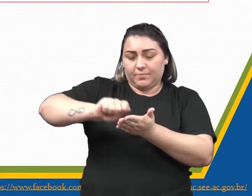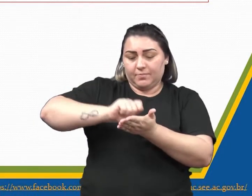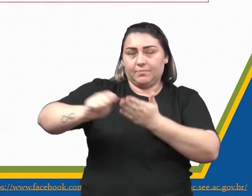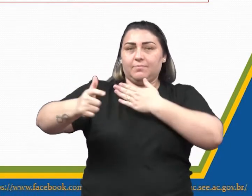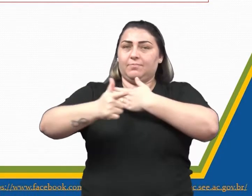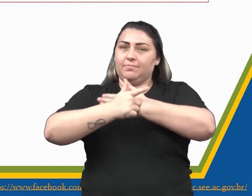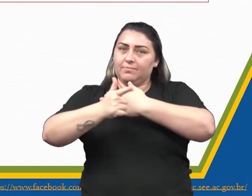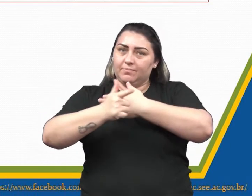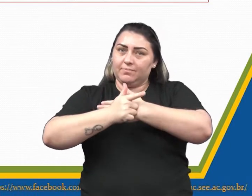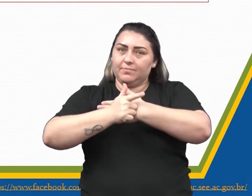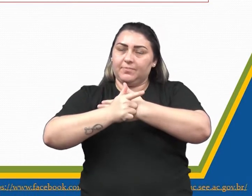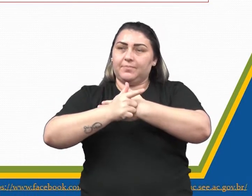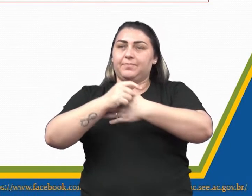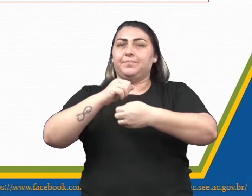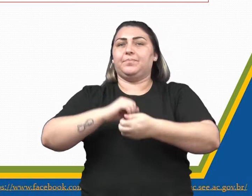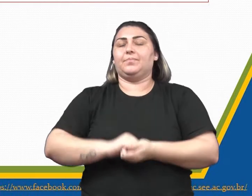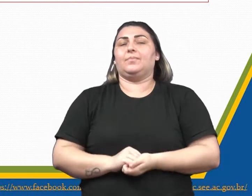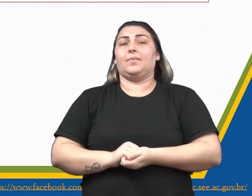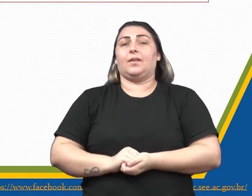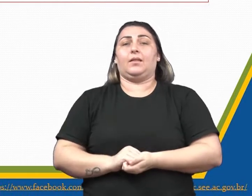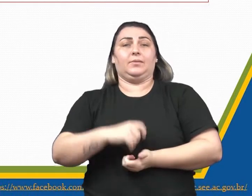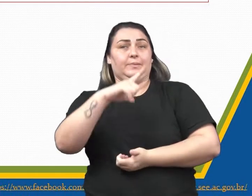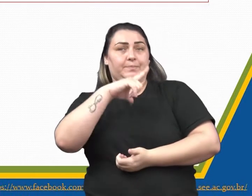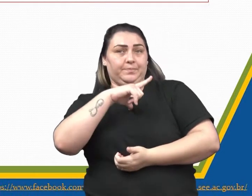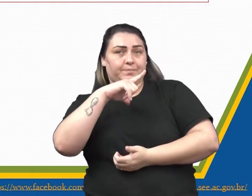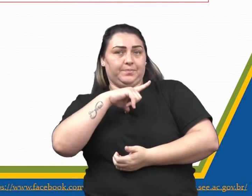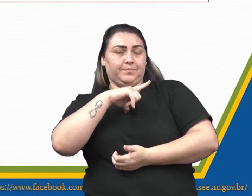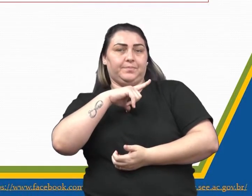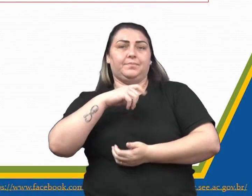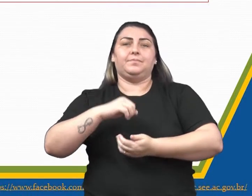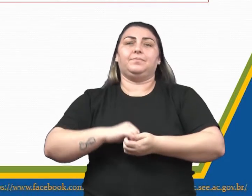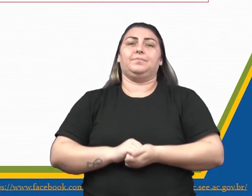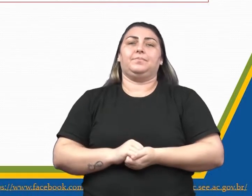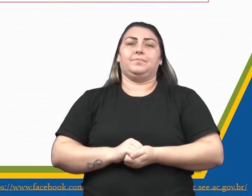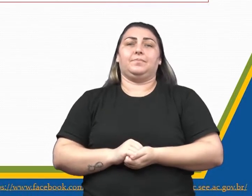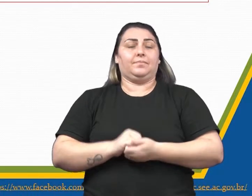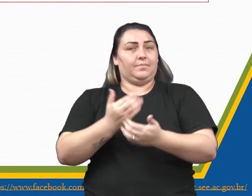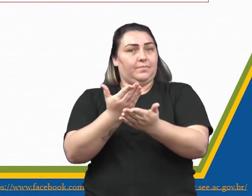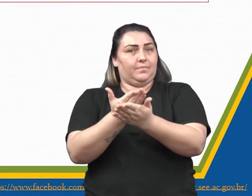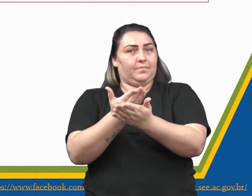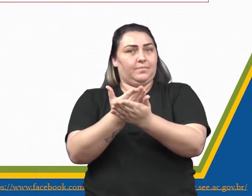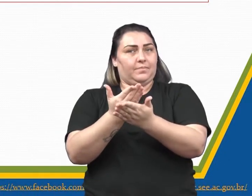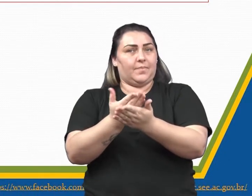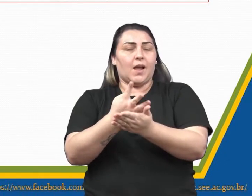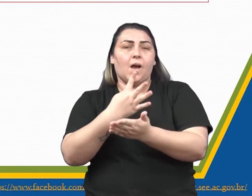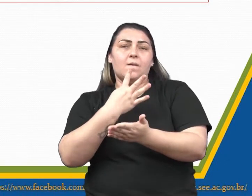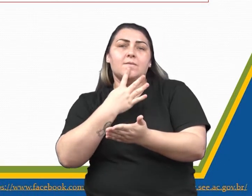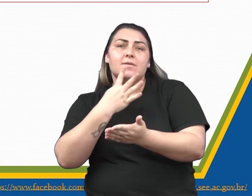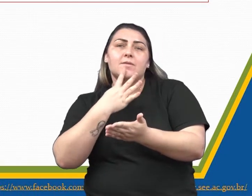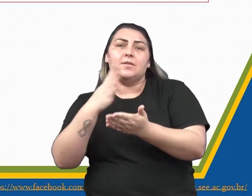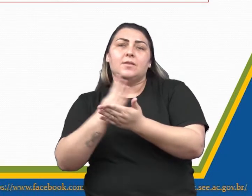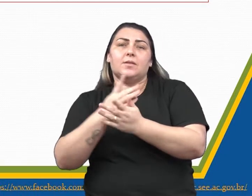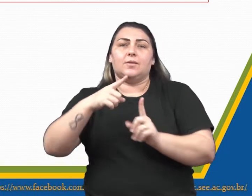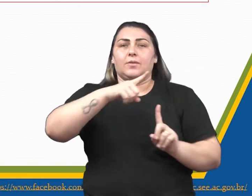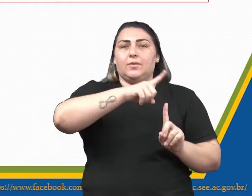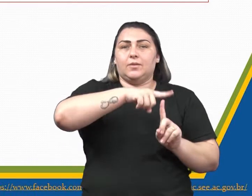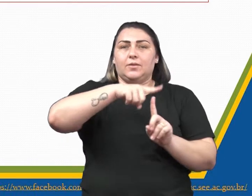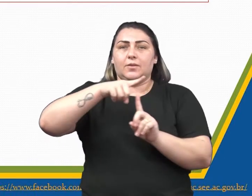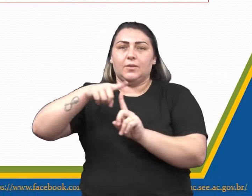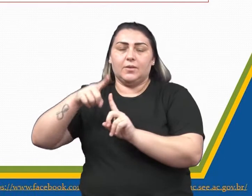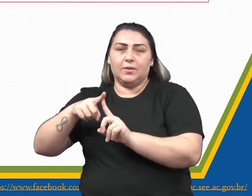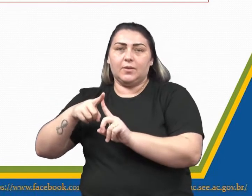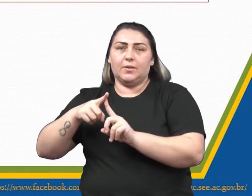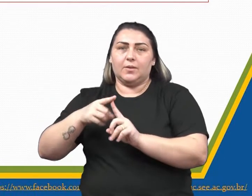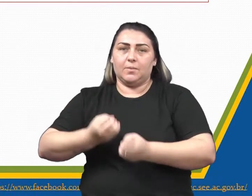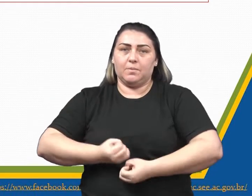poesia. E aí nós temos o seguinte, nessa aula vamos conhecer alguns tipos de poemas. Alguns